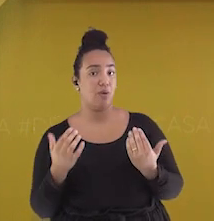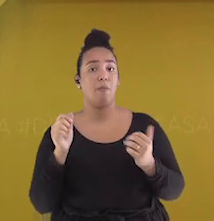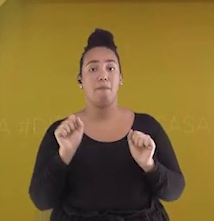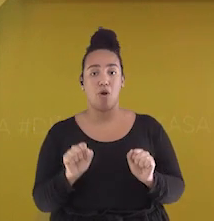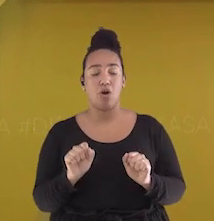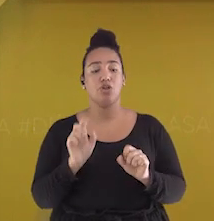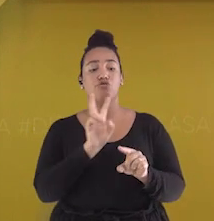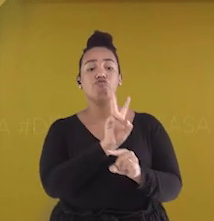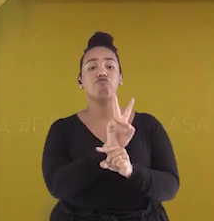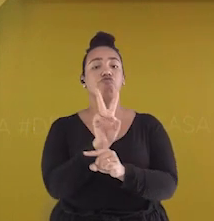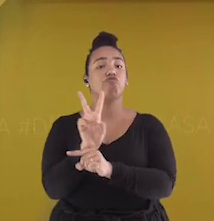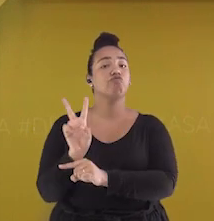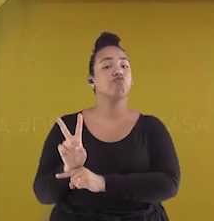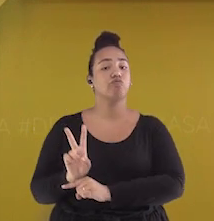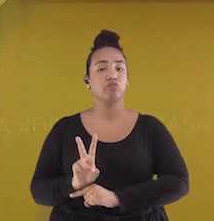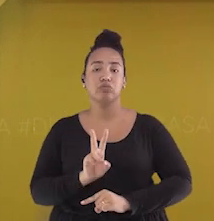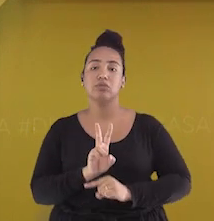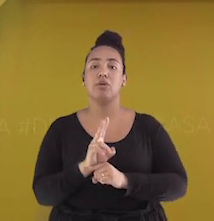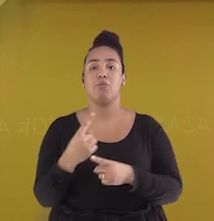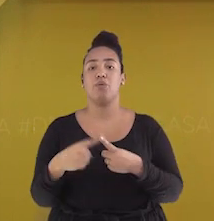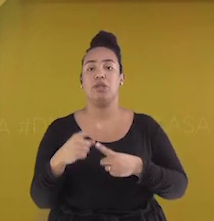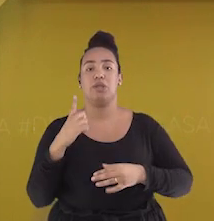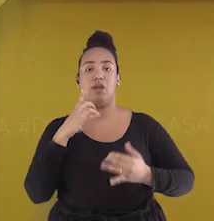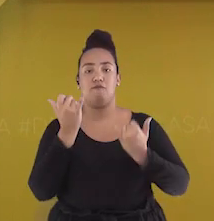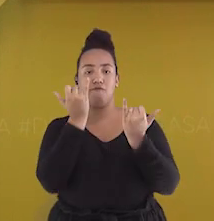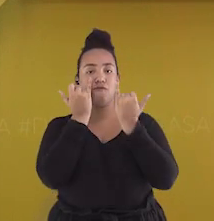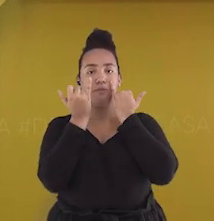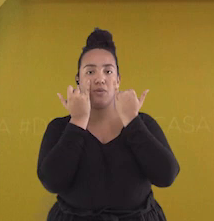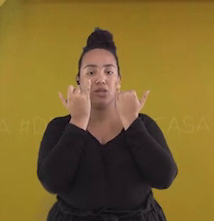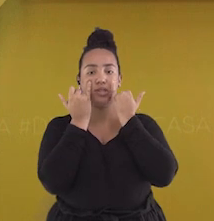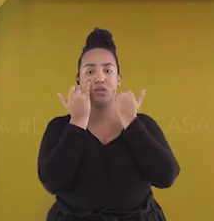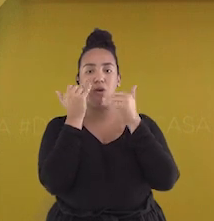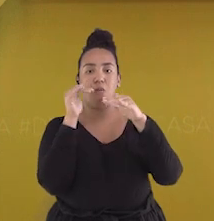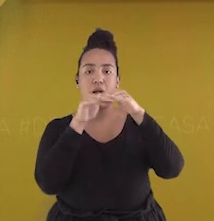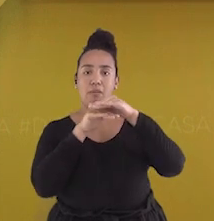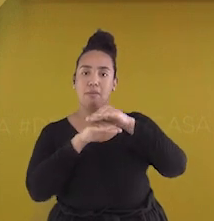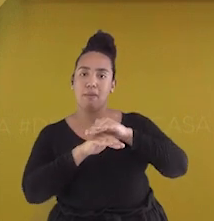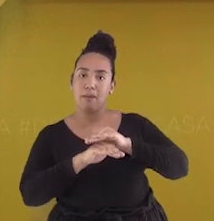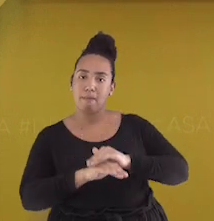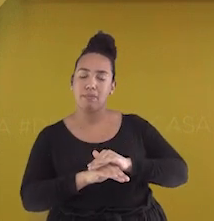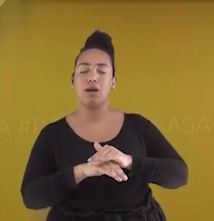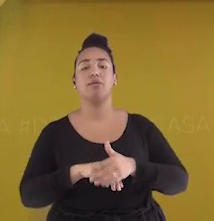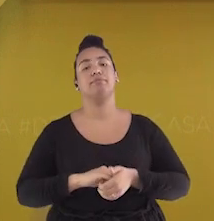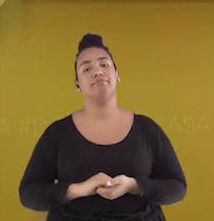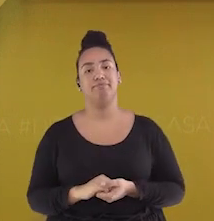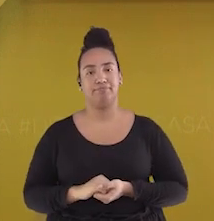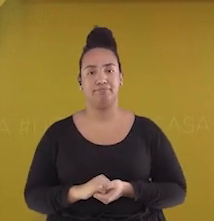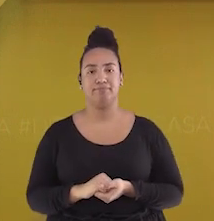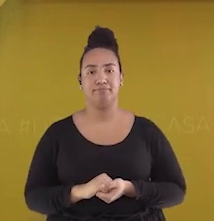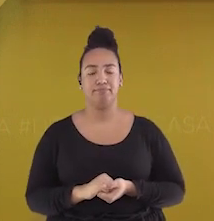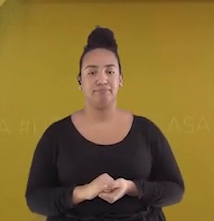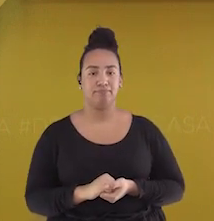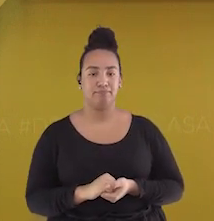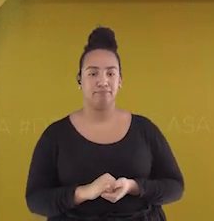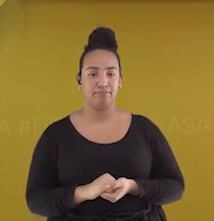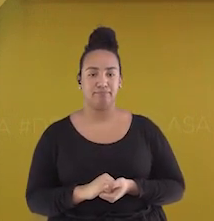possível realizar a fiscalização através de um banco de dados de forma mais eficiente e